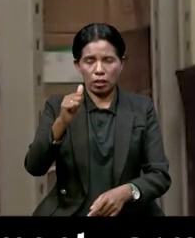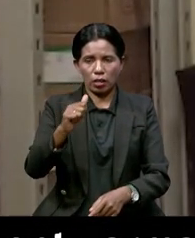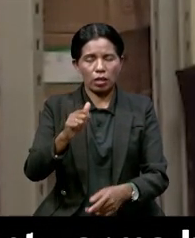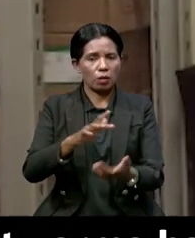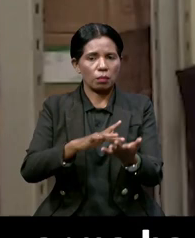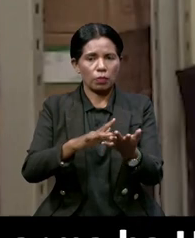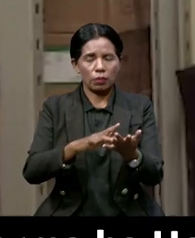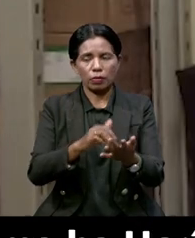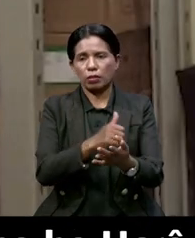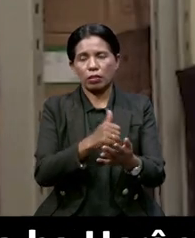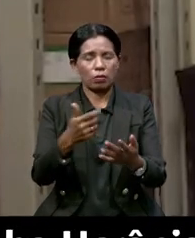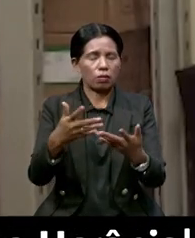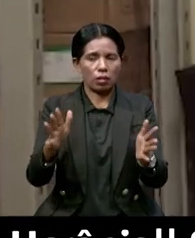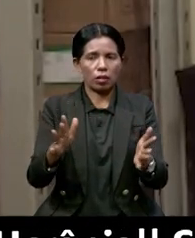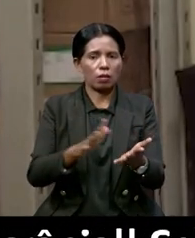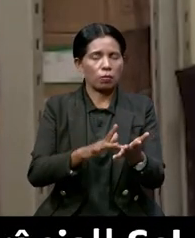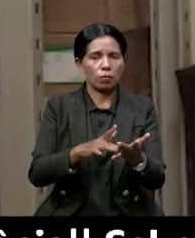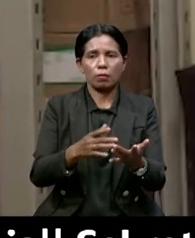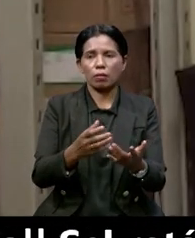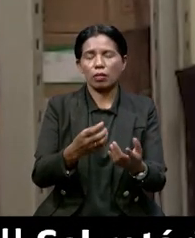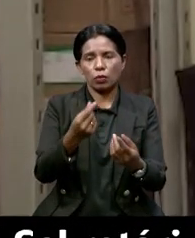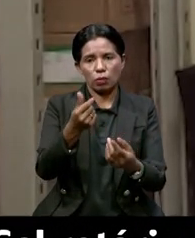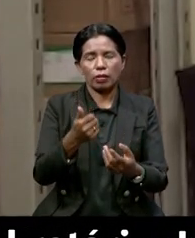ia, a Baluma, lá subsente,